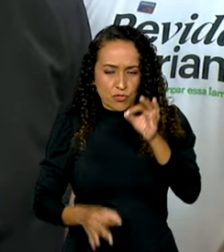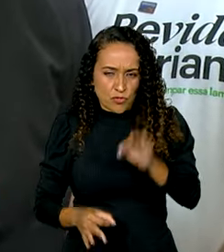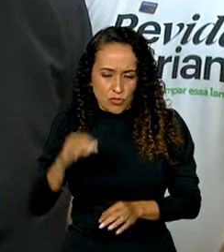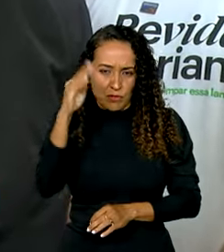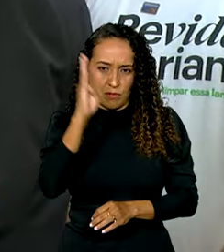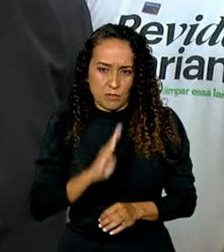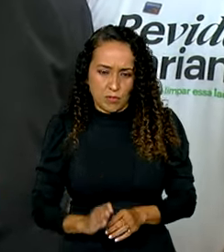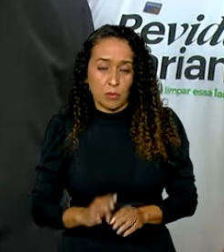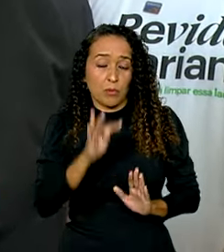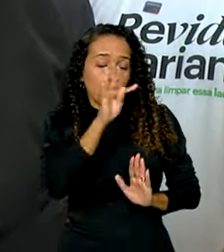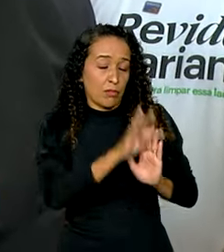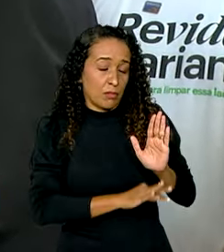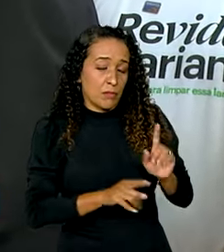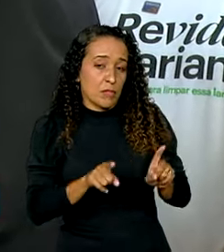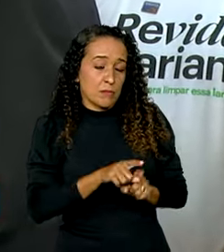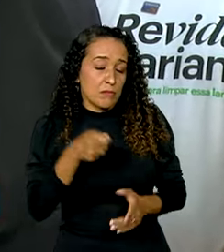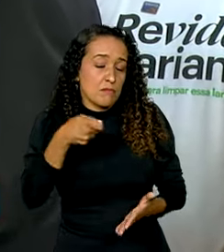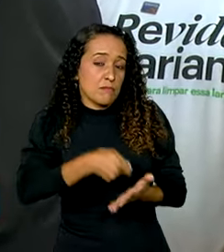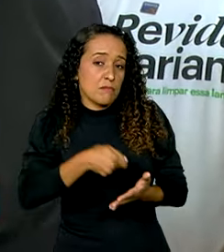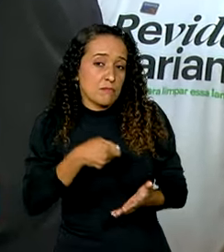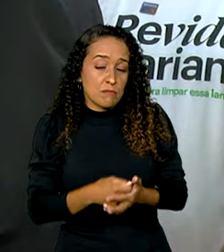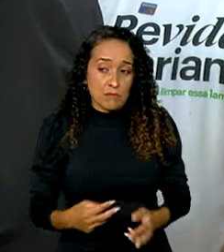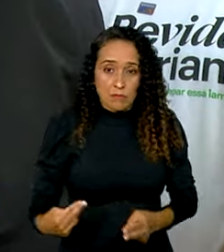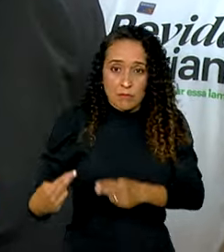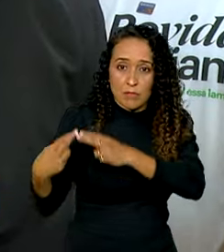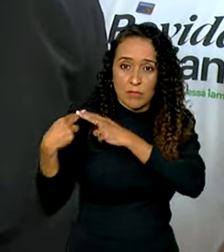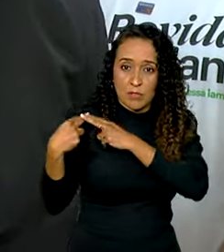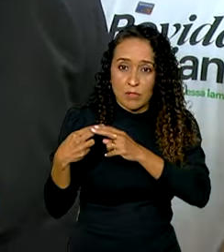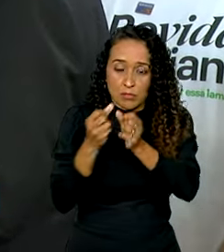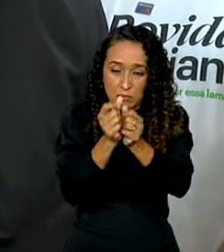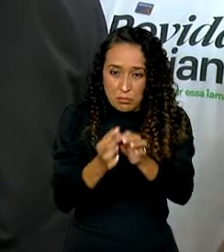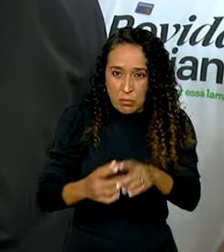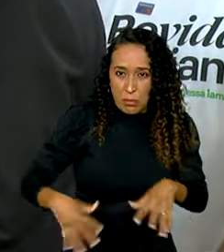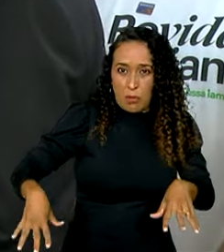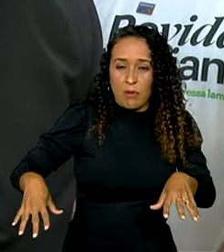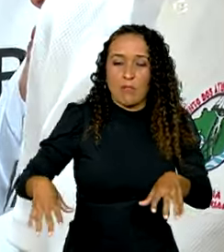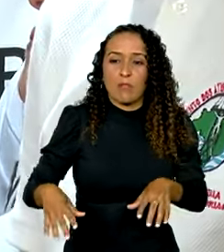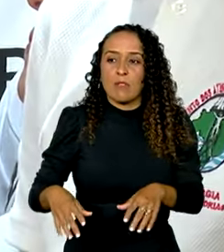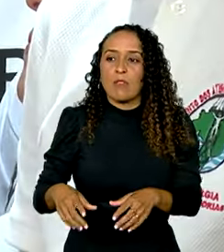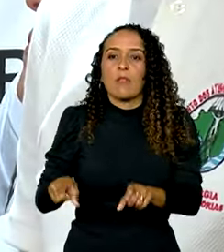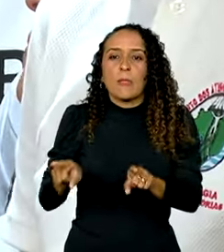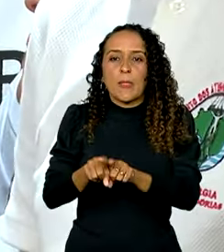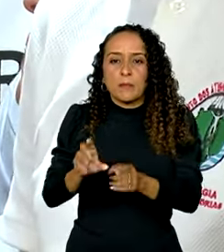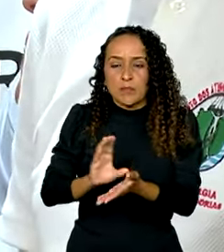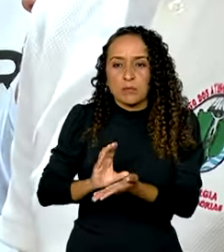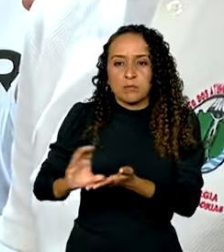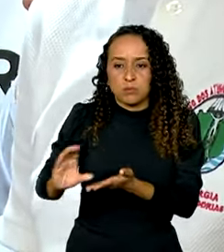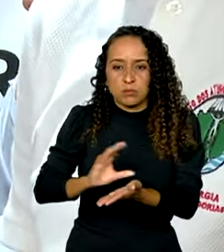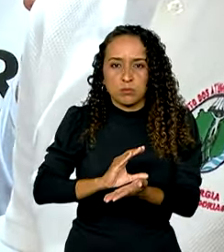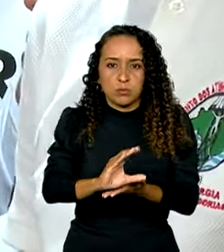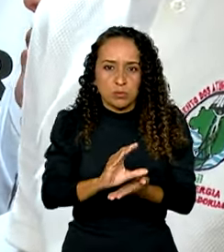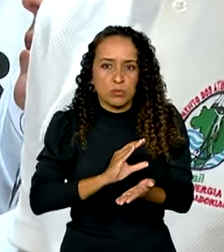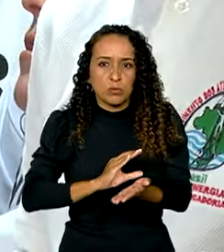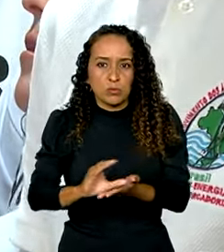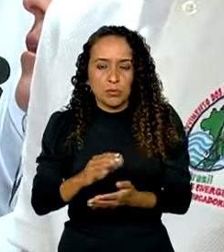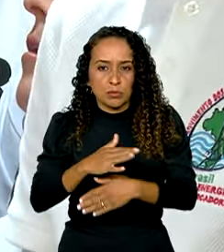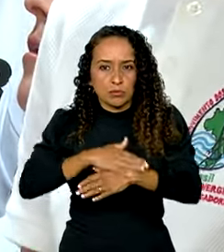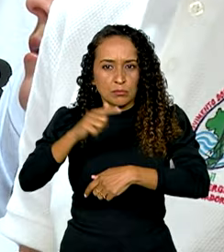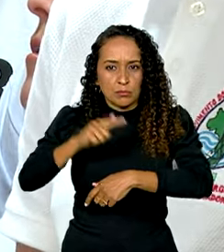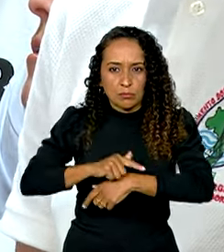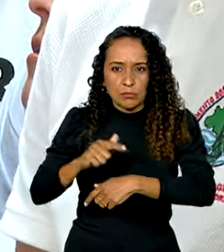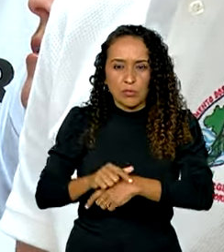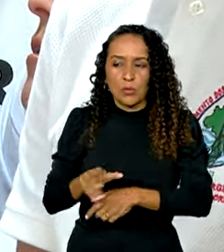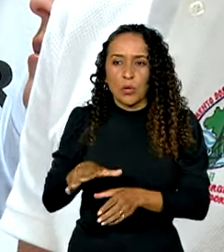O texto também exige que os responsáveis pelos desastres financiem ações em benefício a